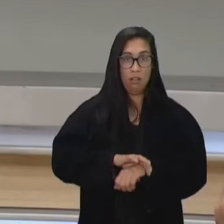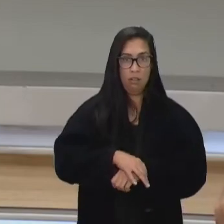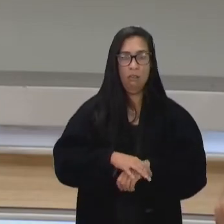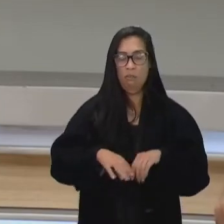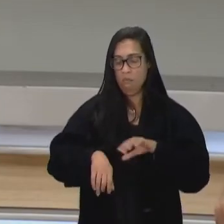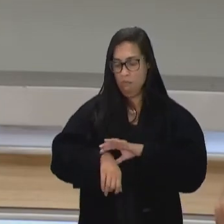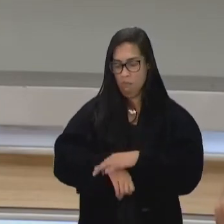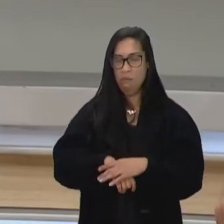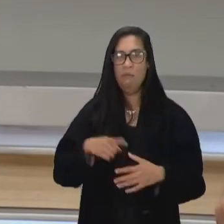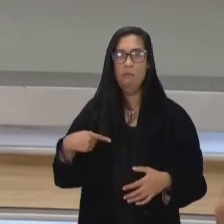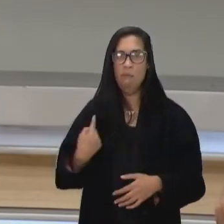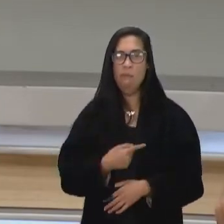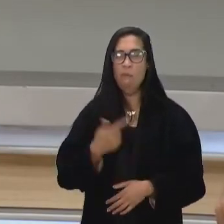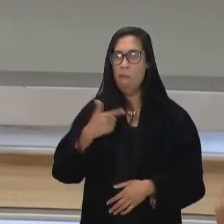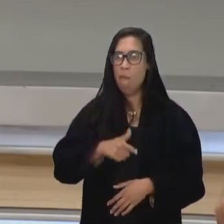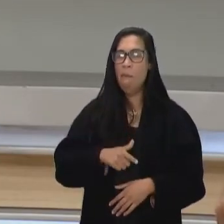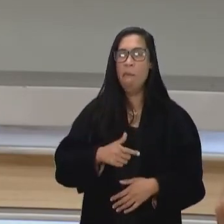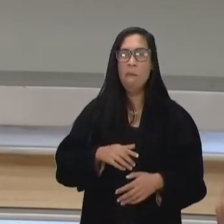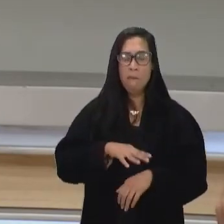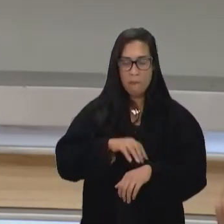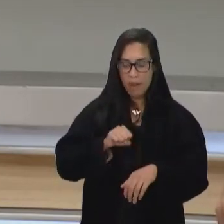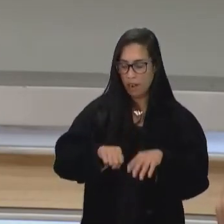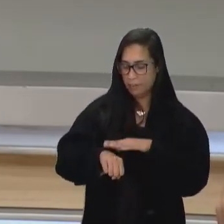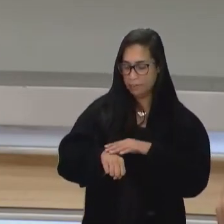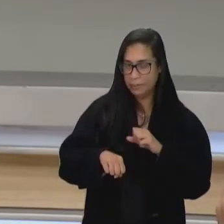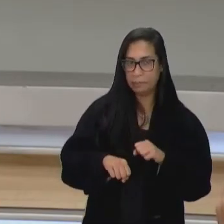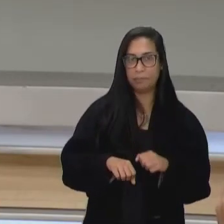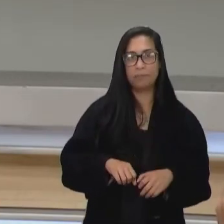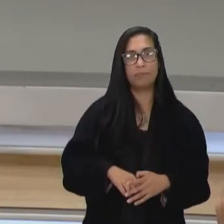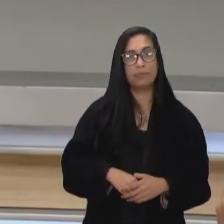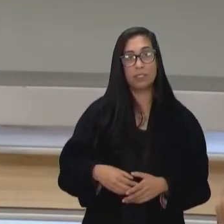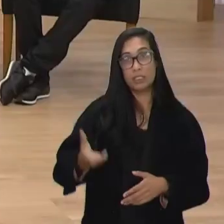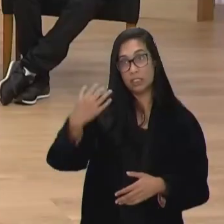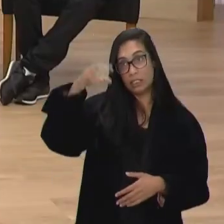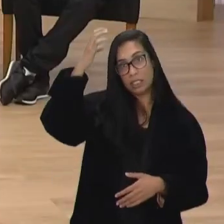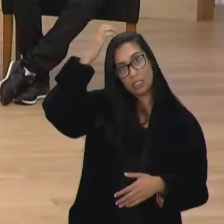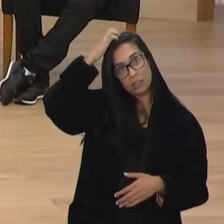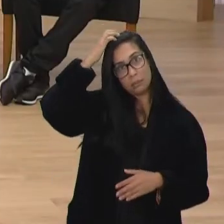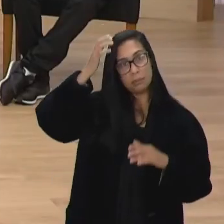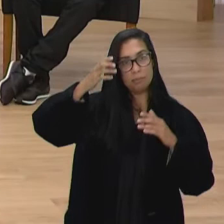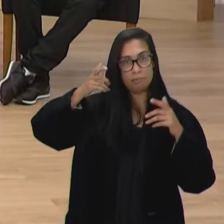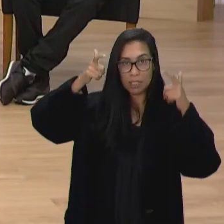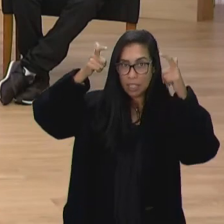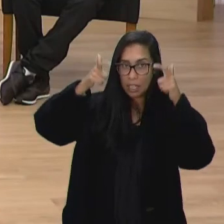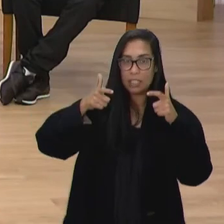a Imperatriz foi encarcerada, não sei aonde e tal.